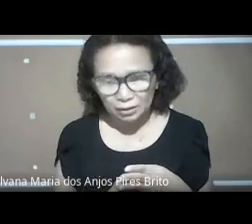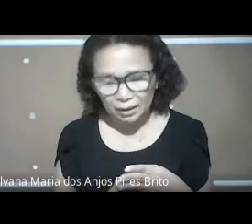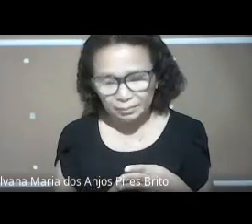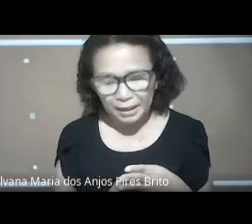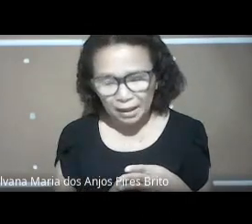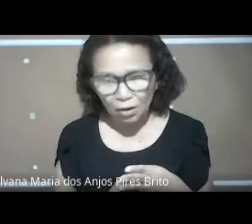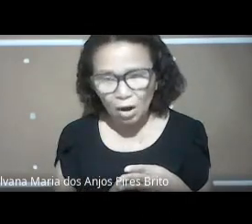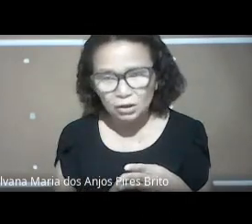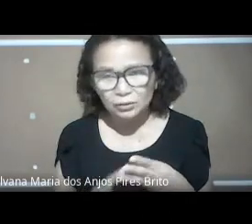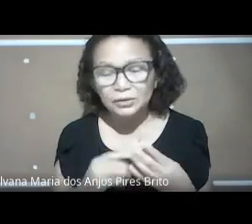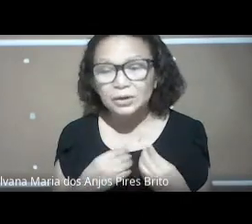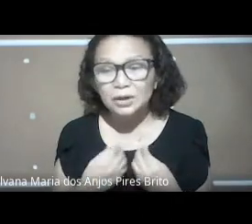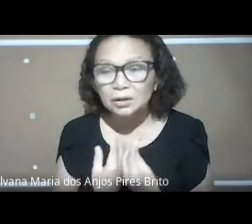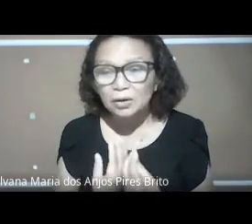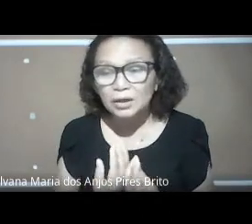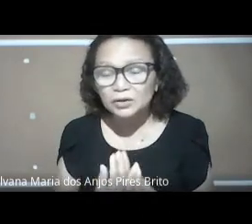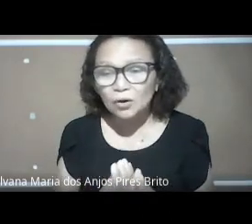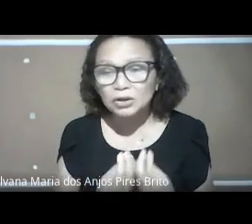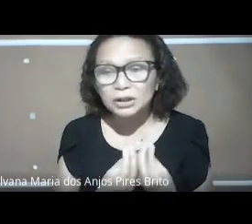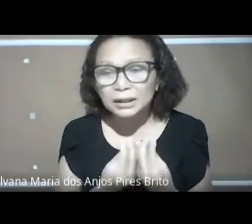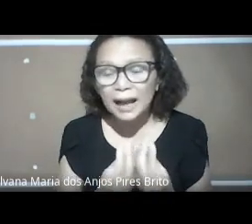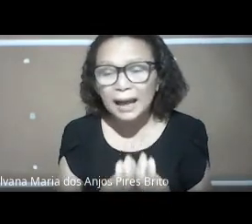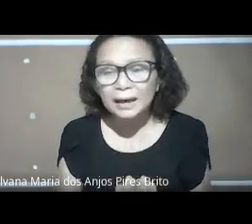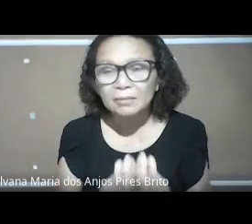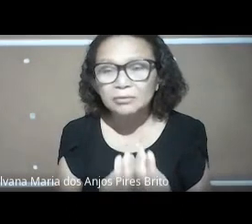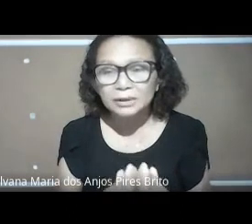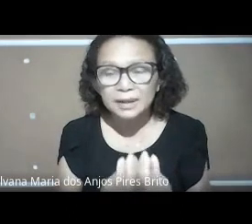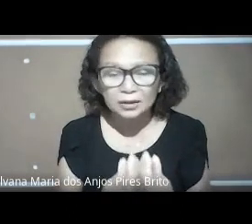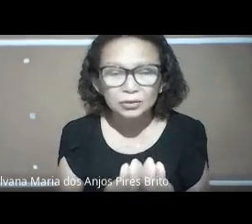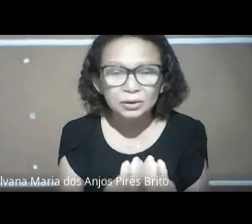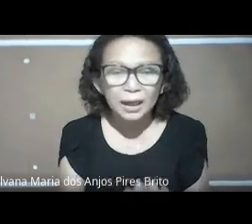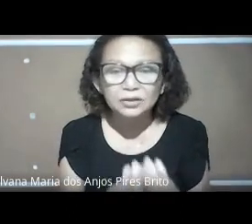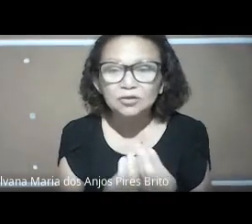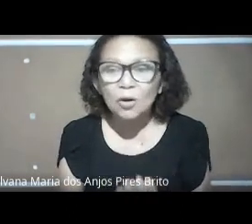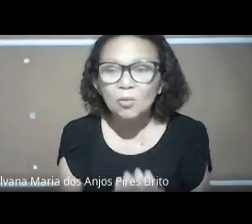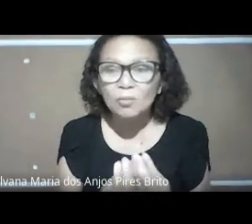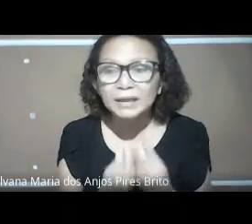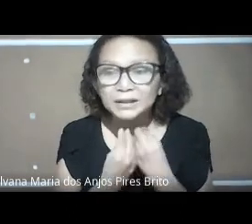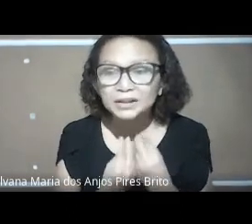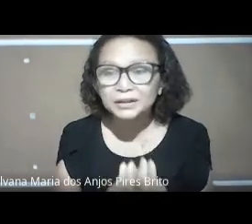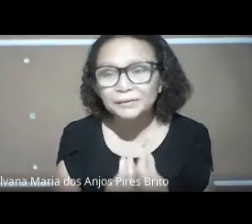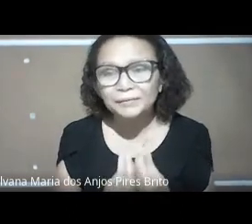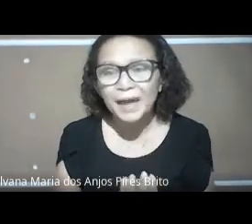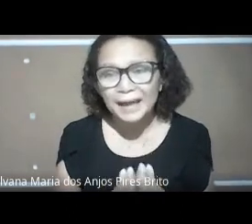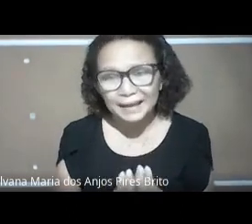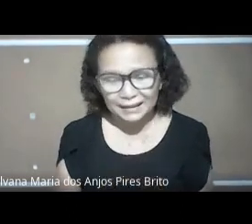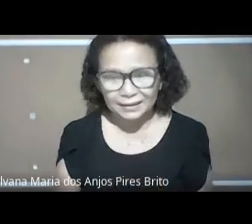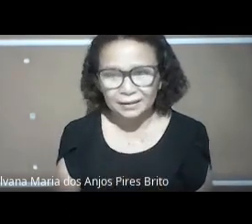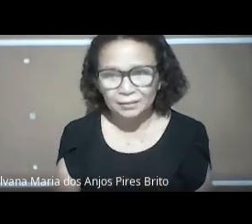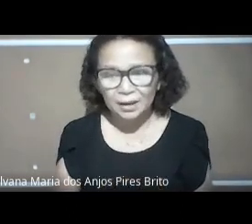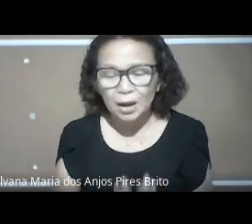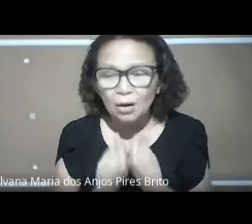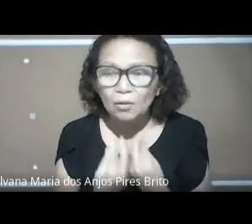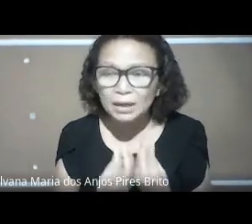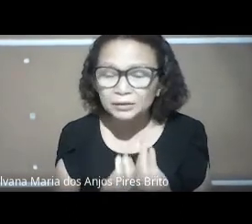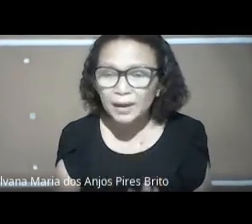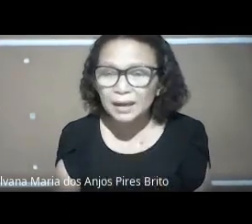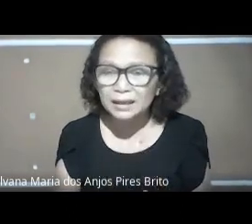fundamentos pedagógicos, nós hoje encaramos a surdez como uma diferença